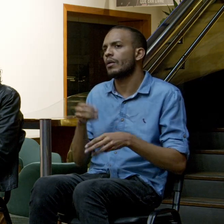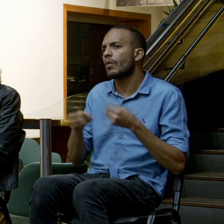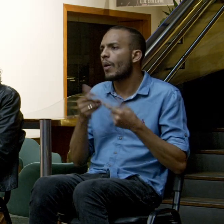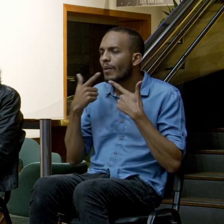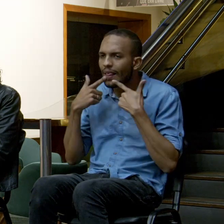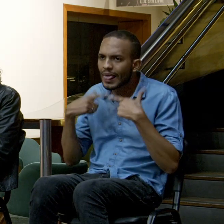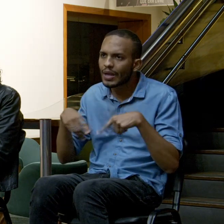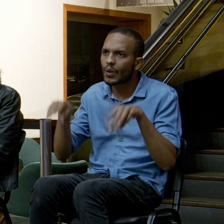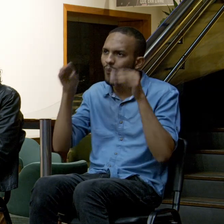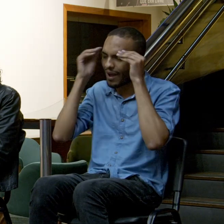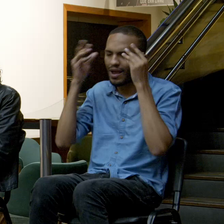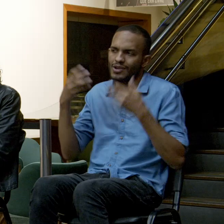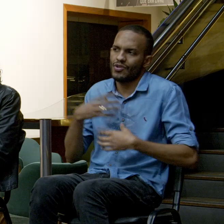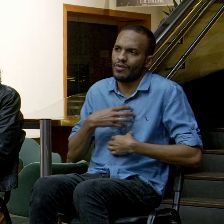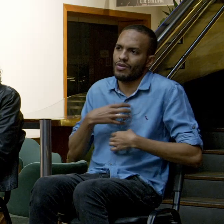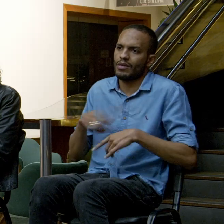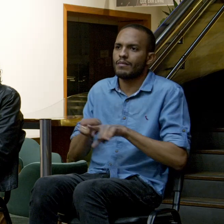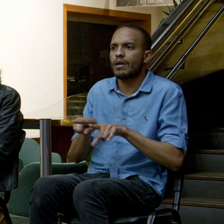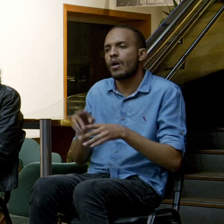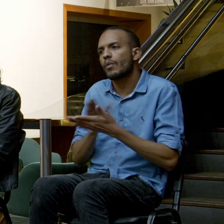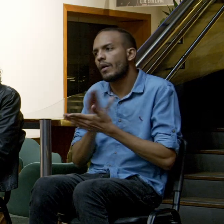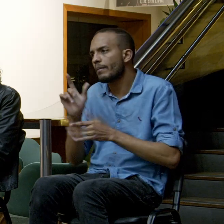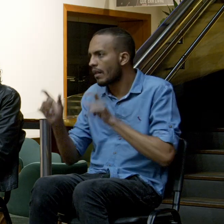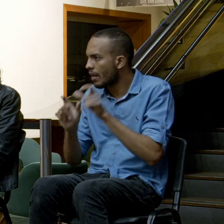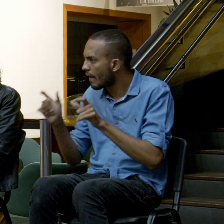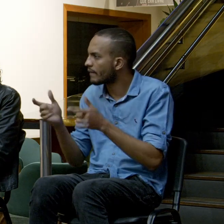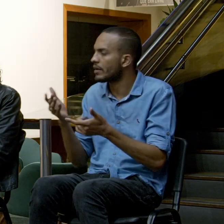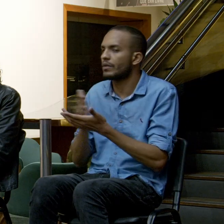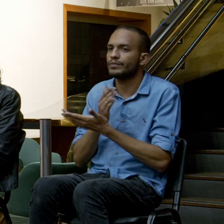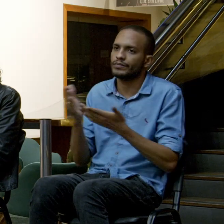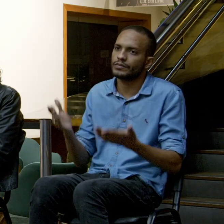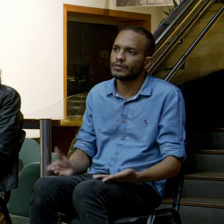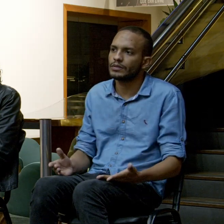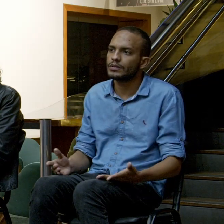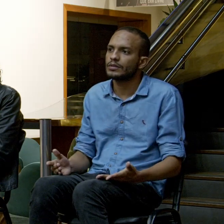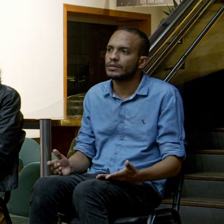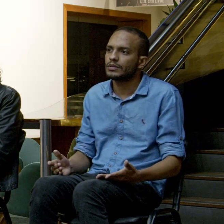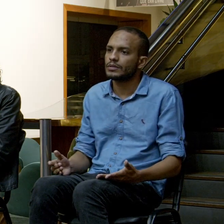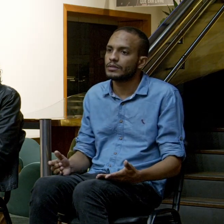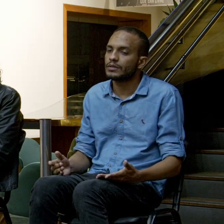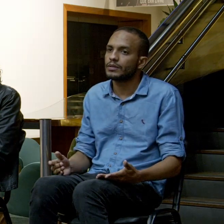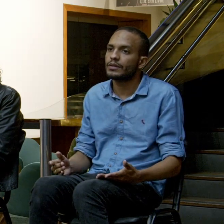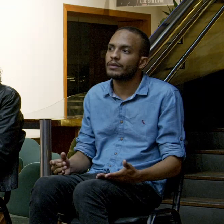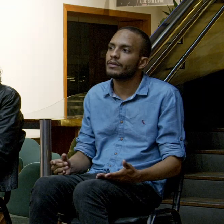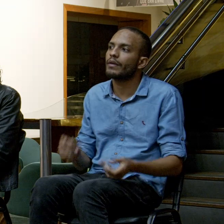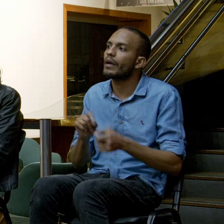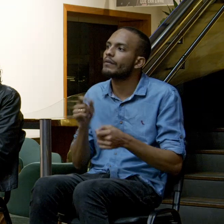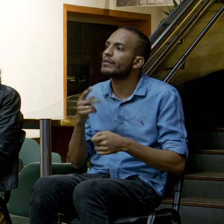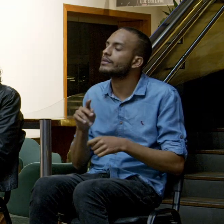a linguagem, né? Assim, como algumas palavras, como algumas interjeições, e que ainda te